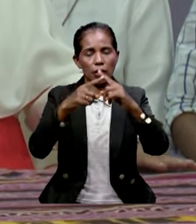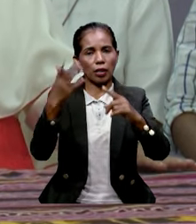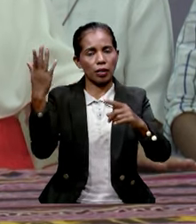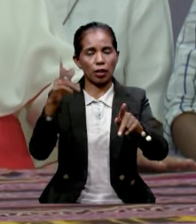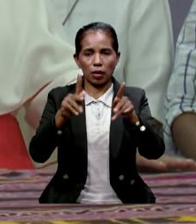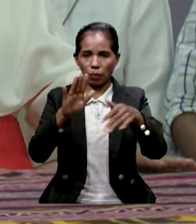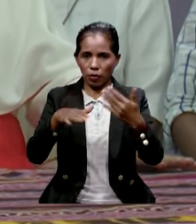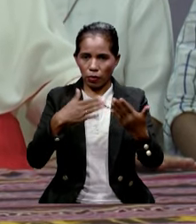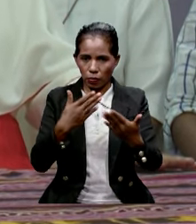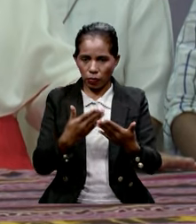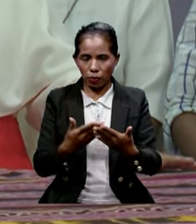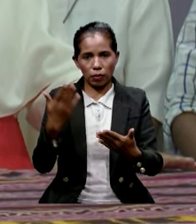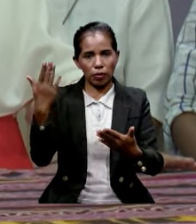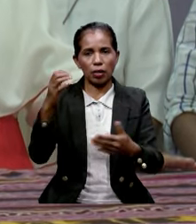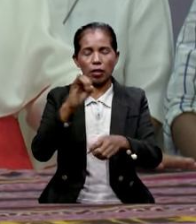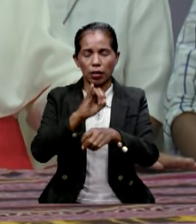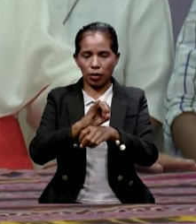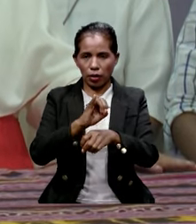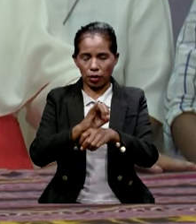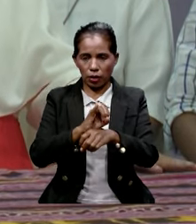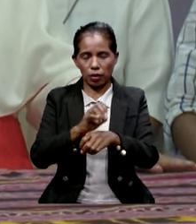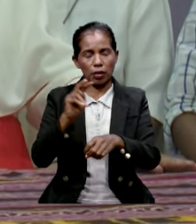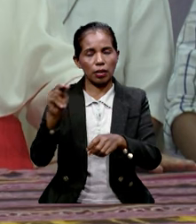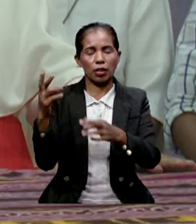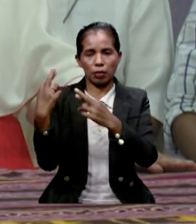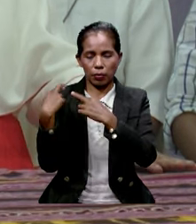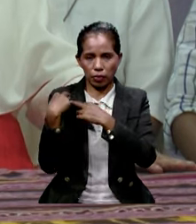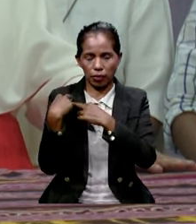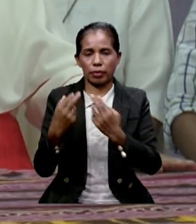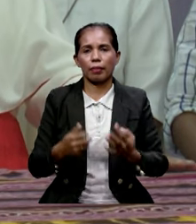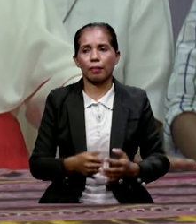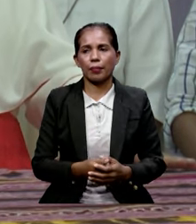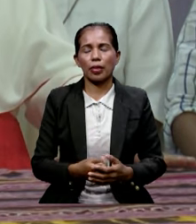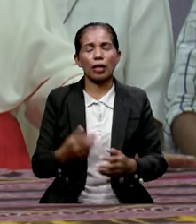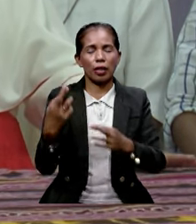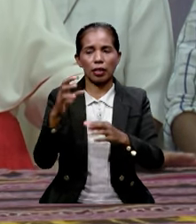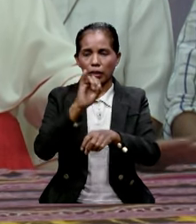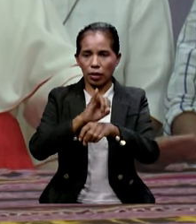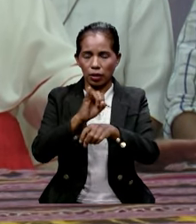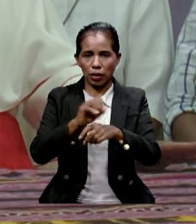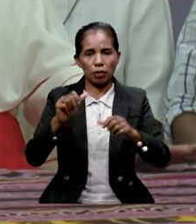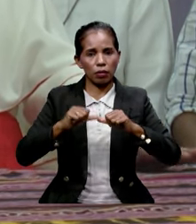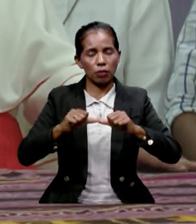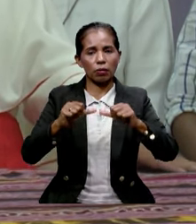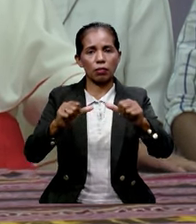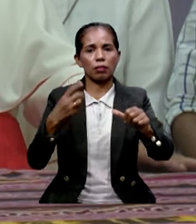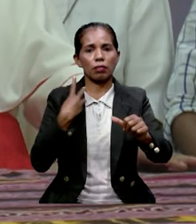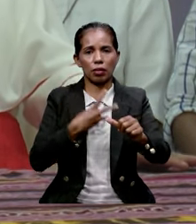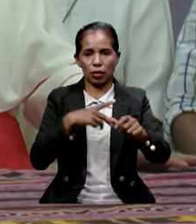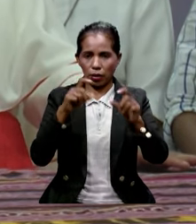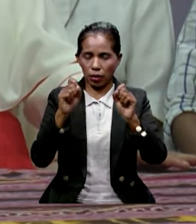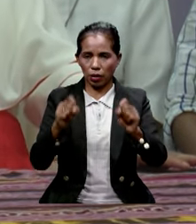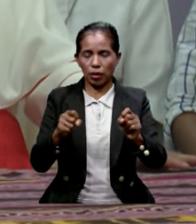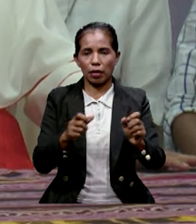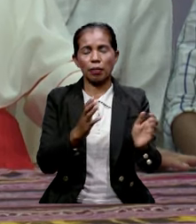de papel. E, vou tirar bem a igreja de Nian Lauela. Igreja de Nian Lau, por exemplo, a hora da noite, a noite com a nova papa